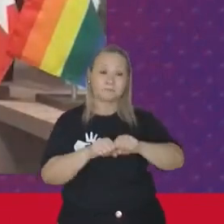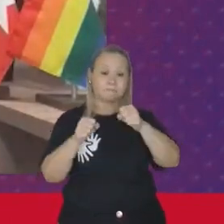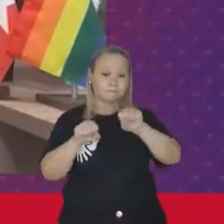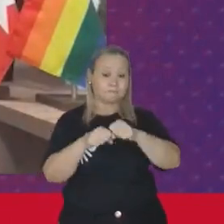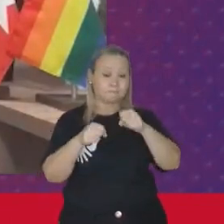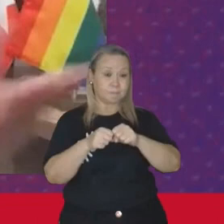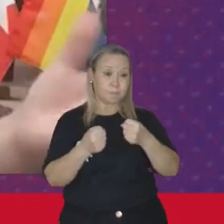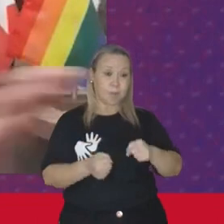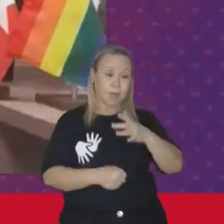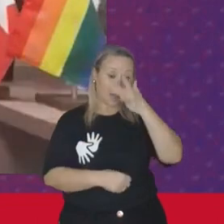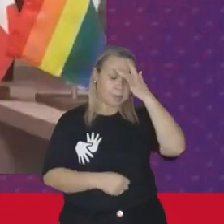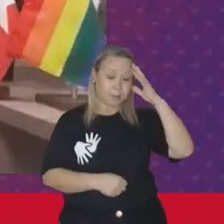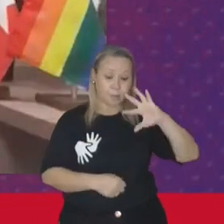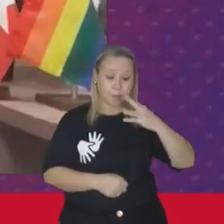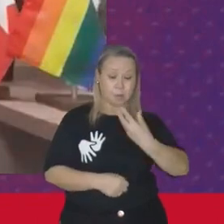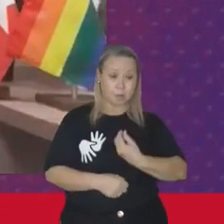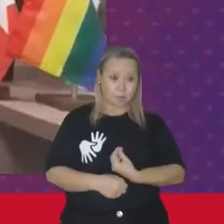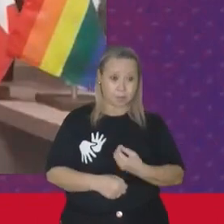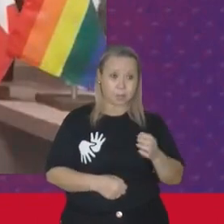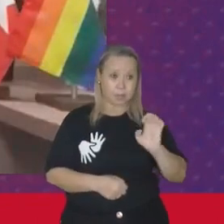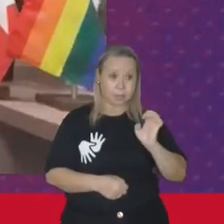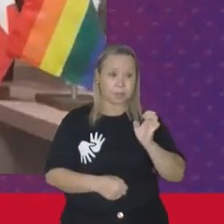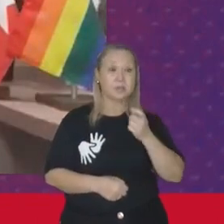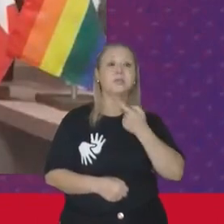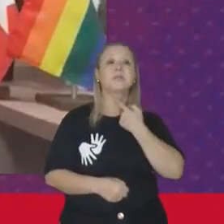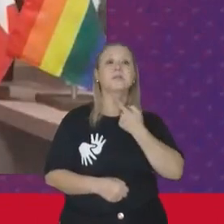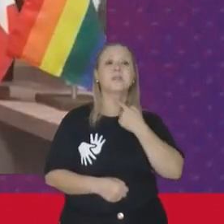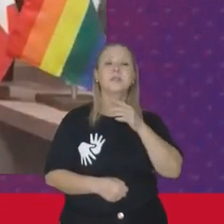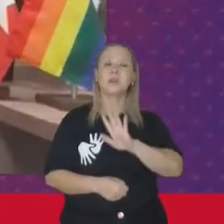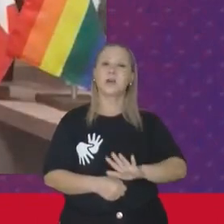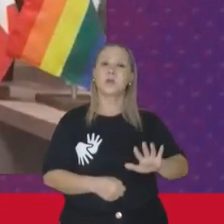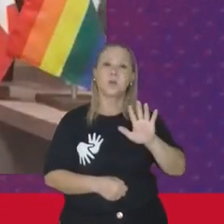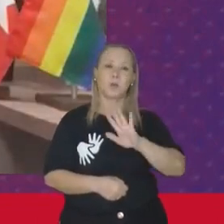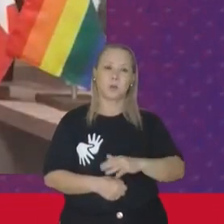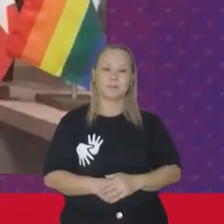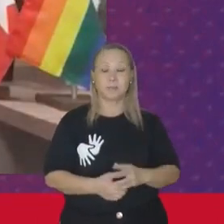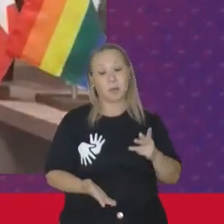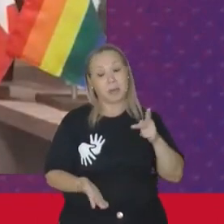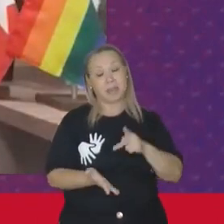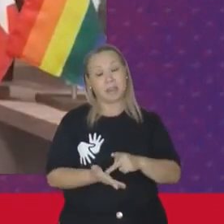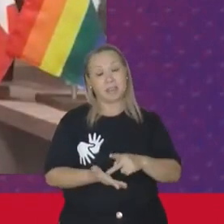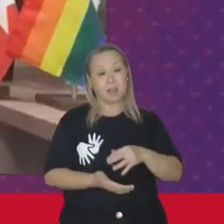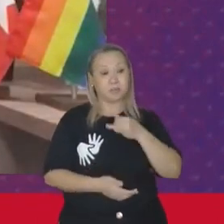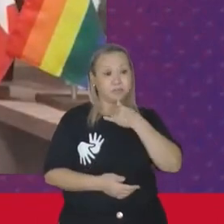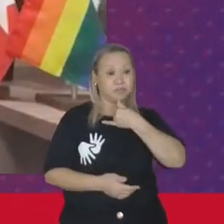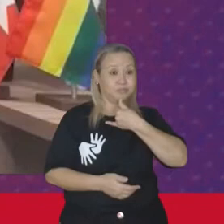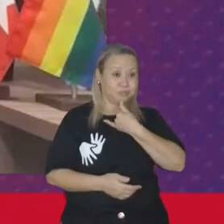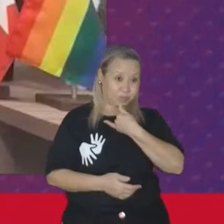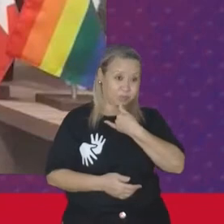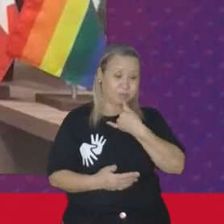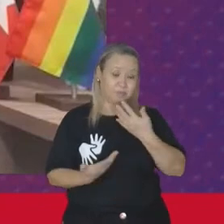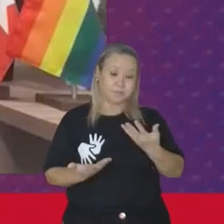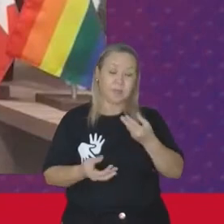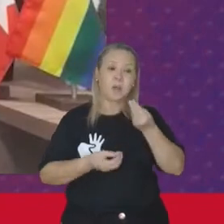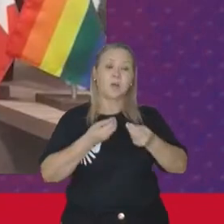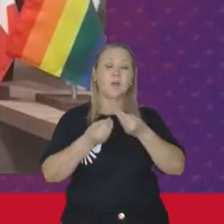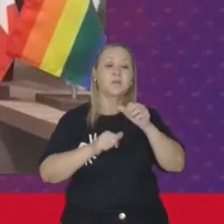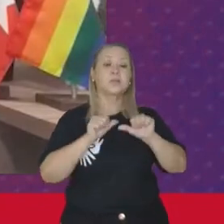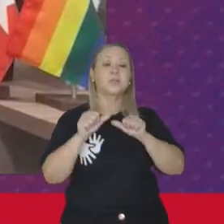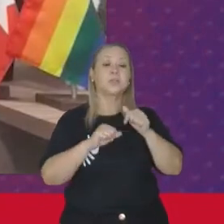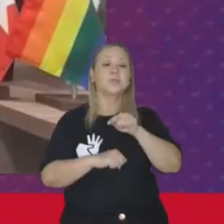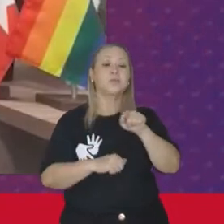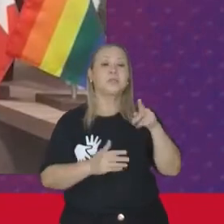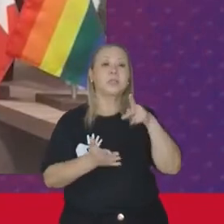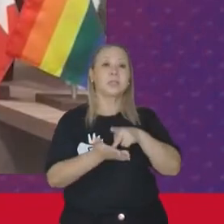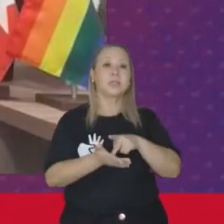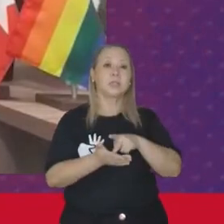mundo. Essa realidade não é nem um pouco colorida, né? E como que a gente muda isso? A